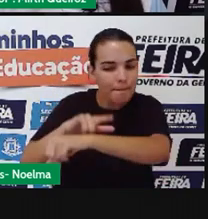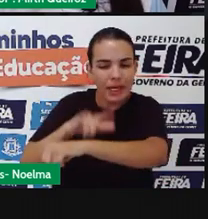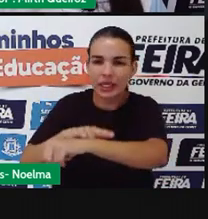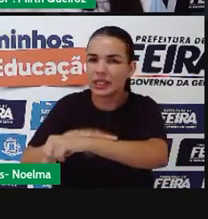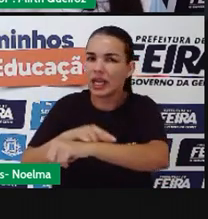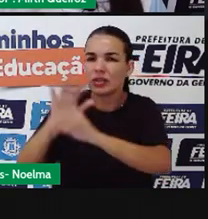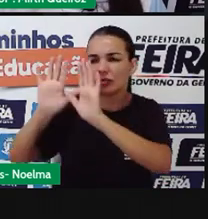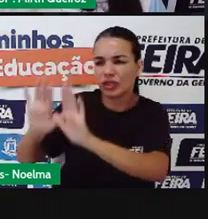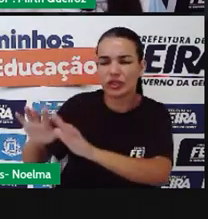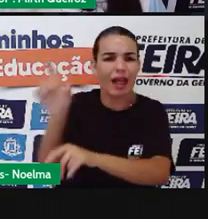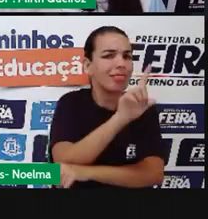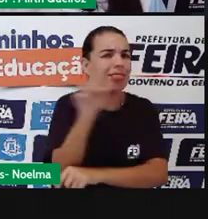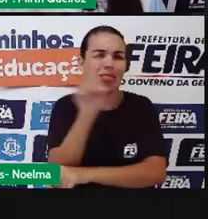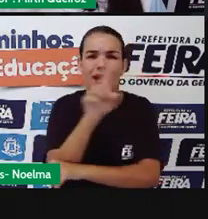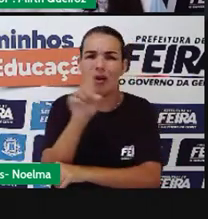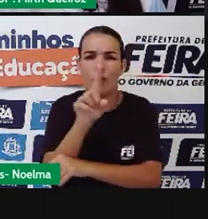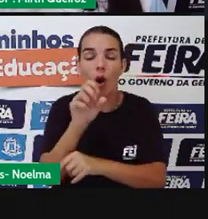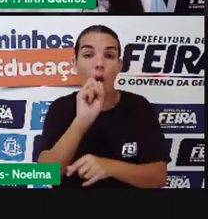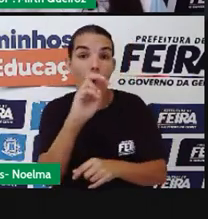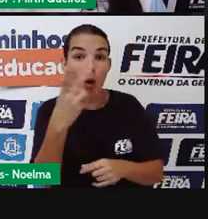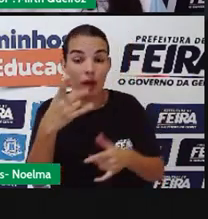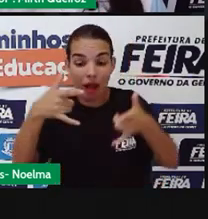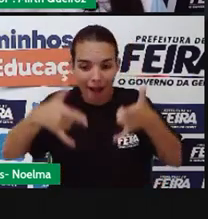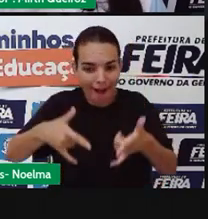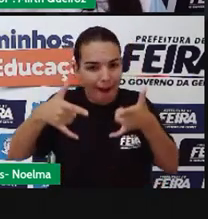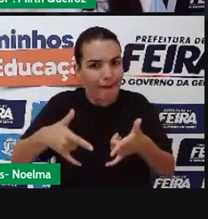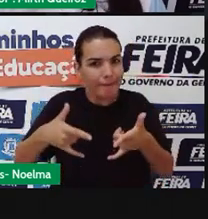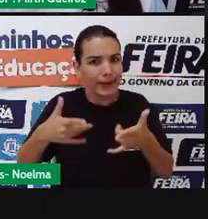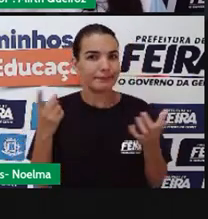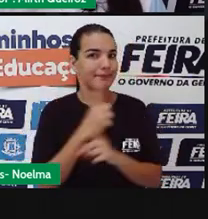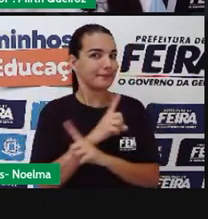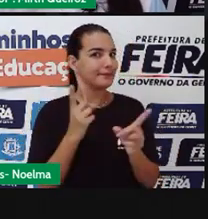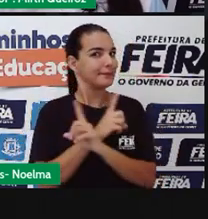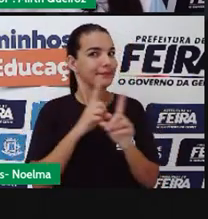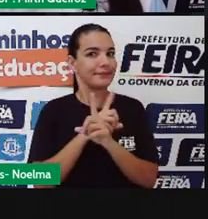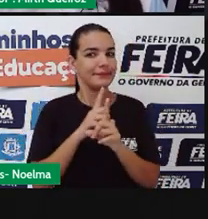No banheiro ou então em cima da cama e